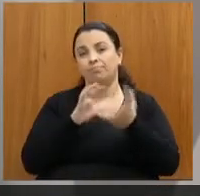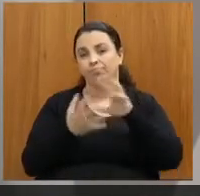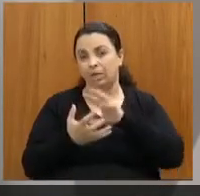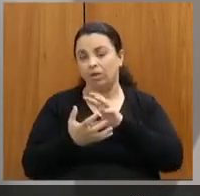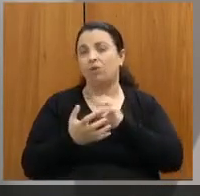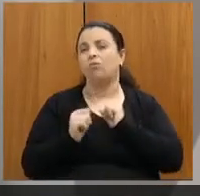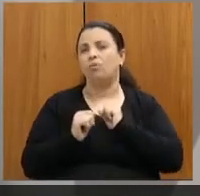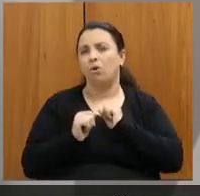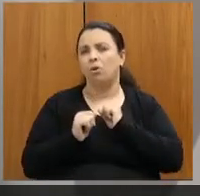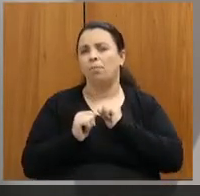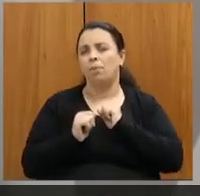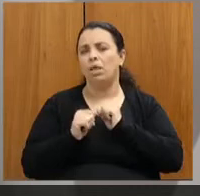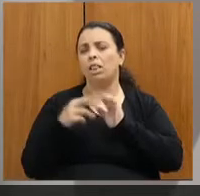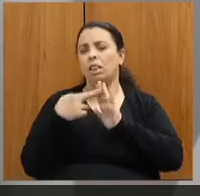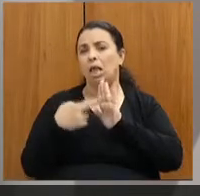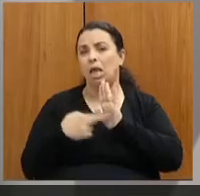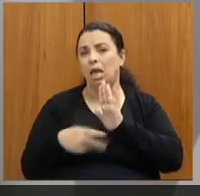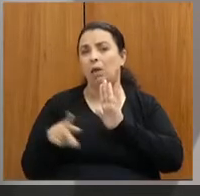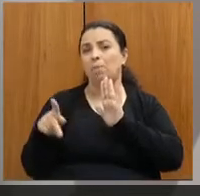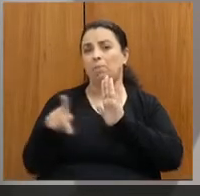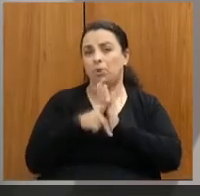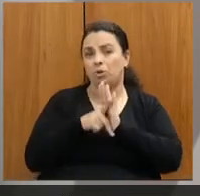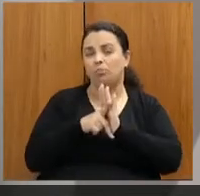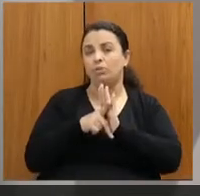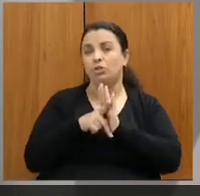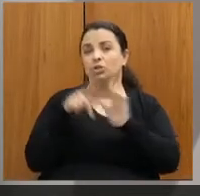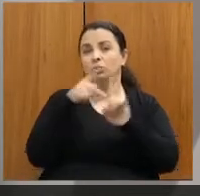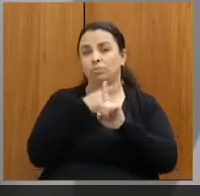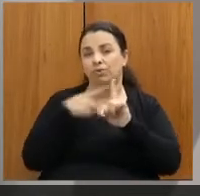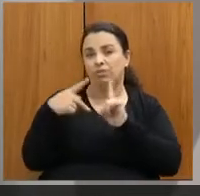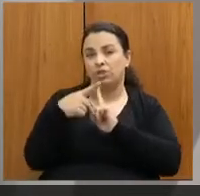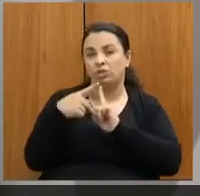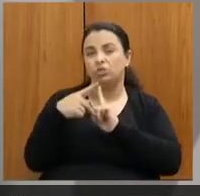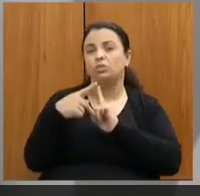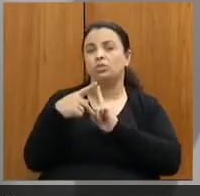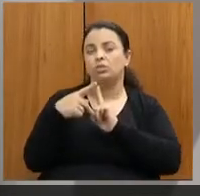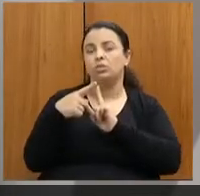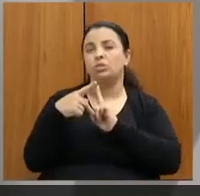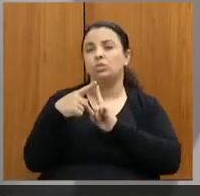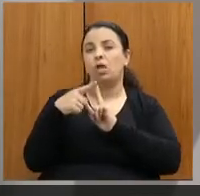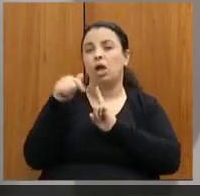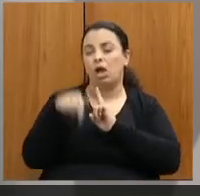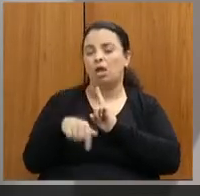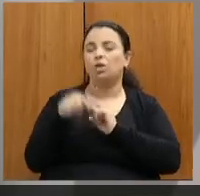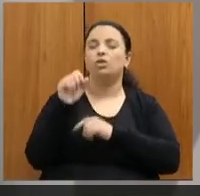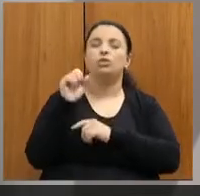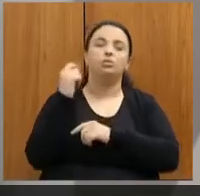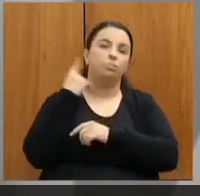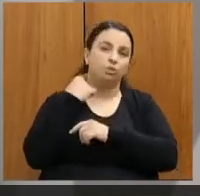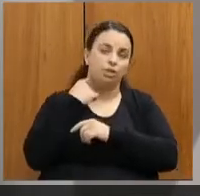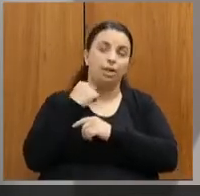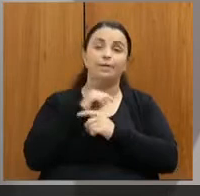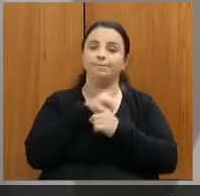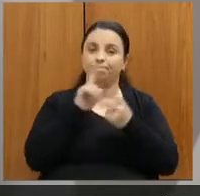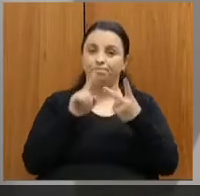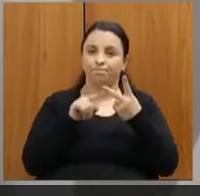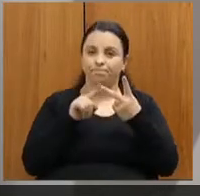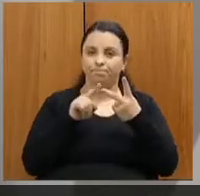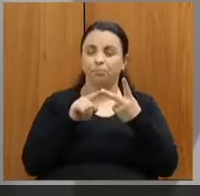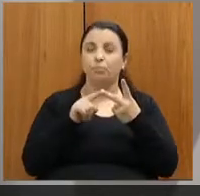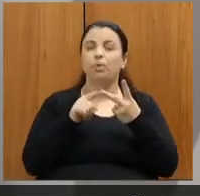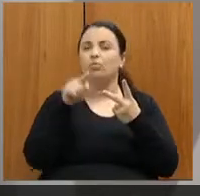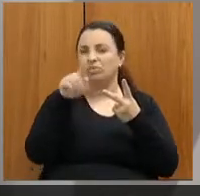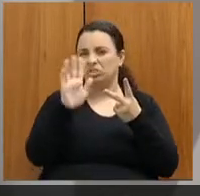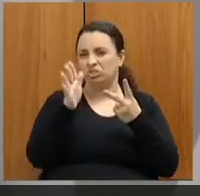no regime próprio de Previdência Social de Minas Gerais Esta é uma EA outros ou já